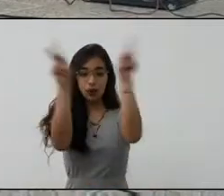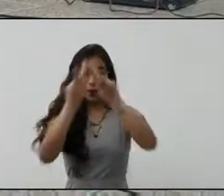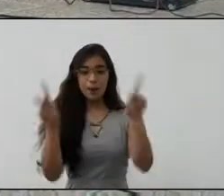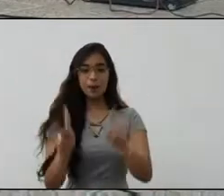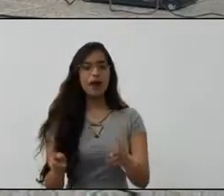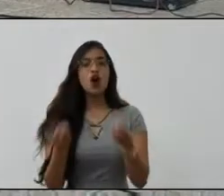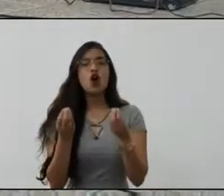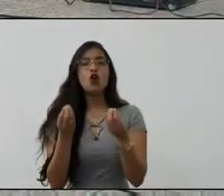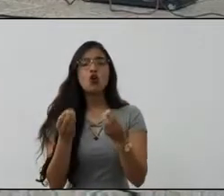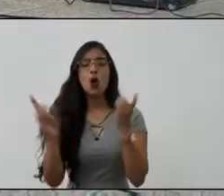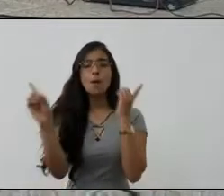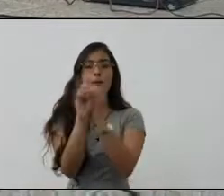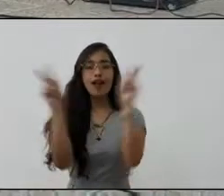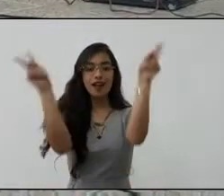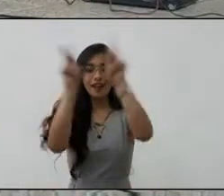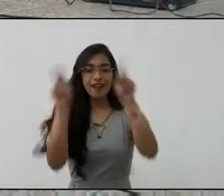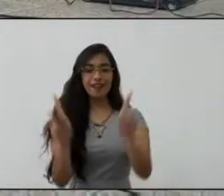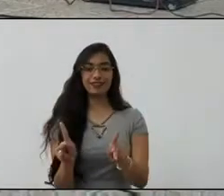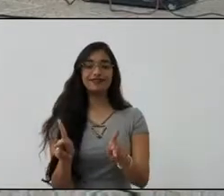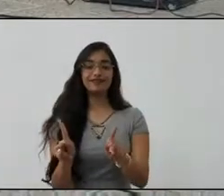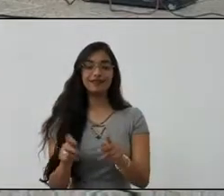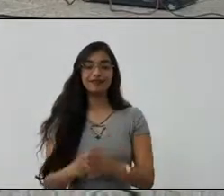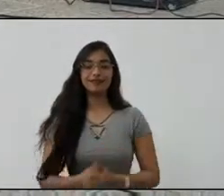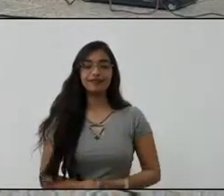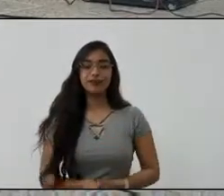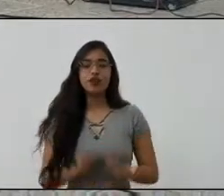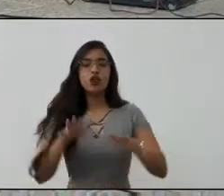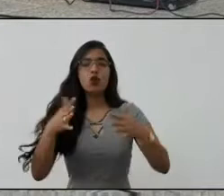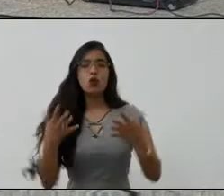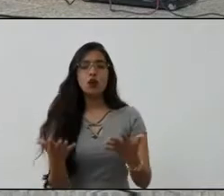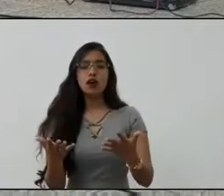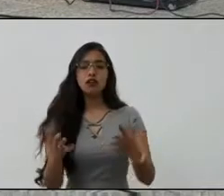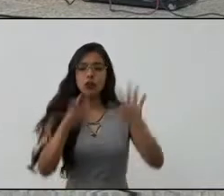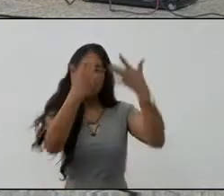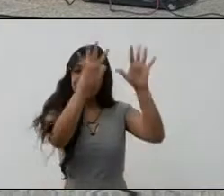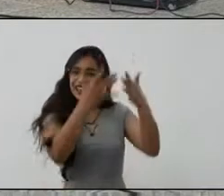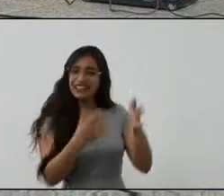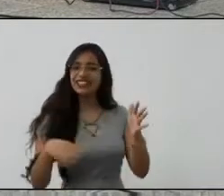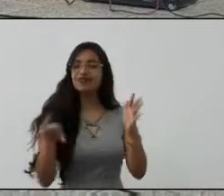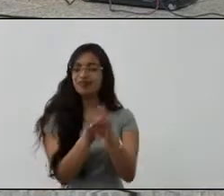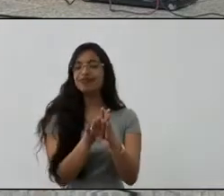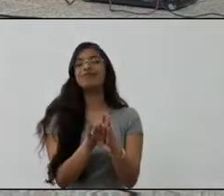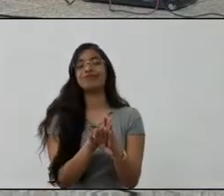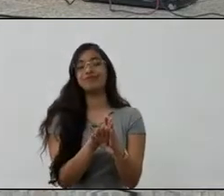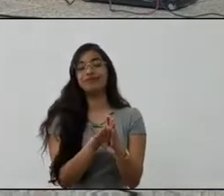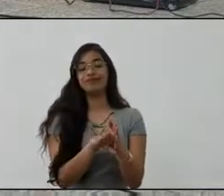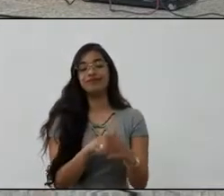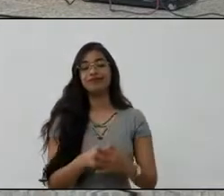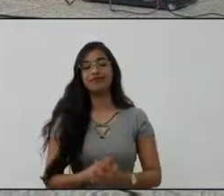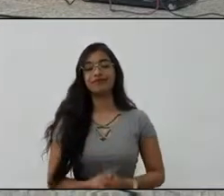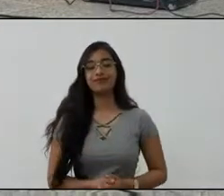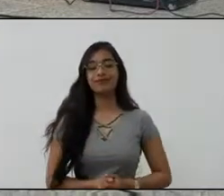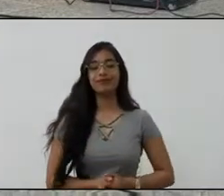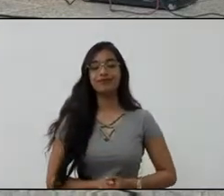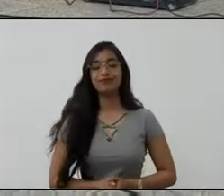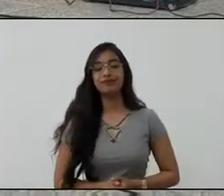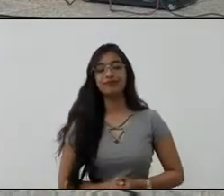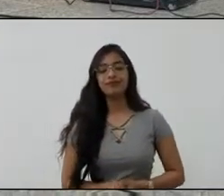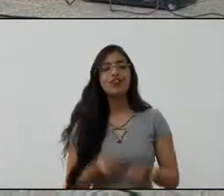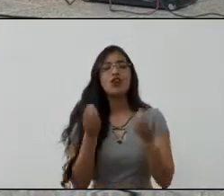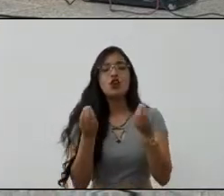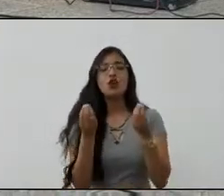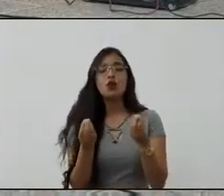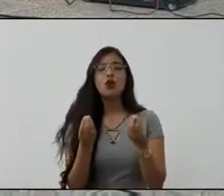Como é possível encontrar a paz numa situação como estas, como esta que estamos vivendo? Como